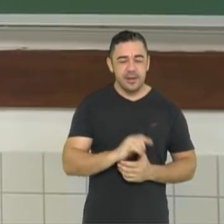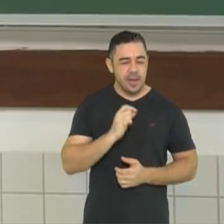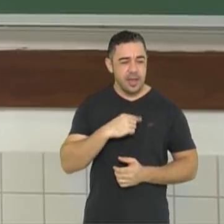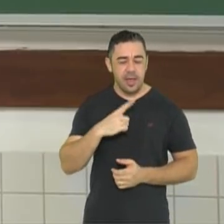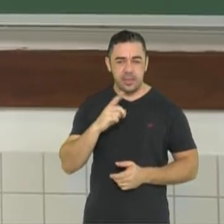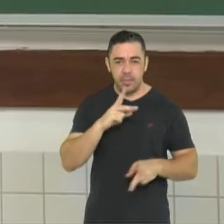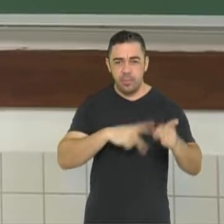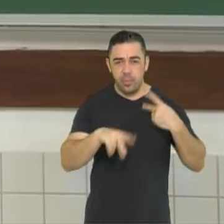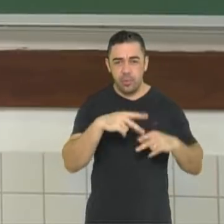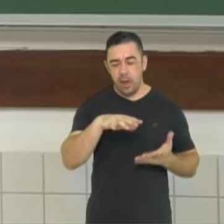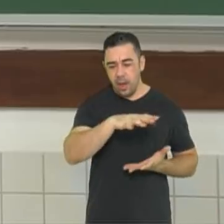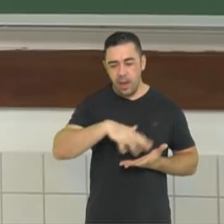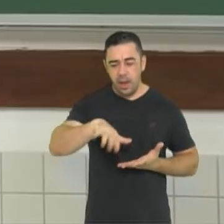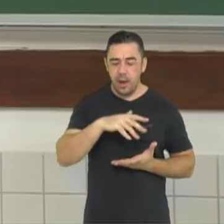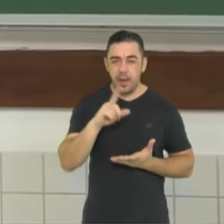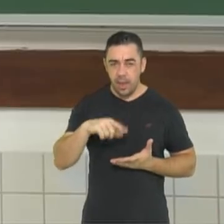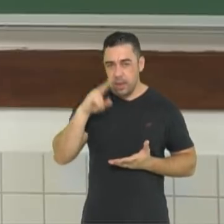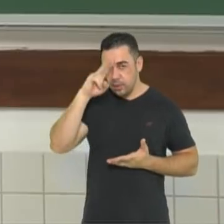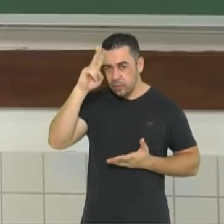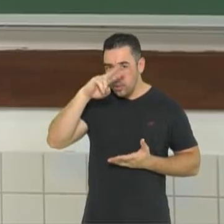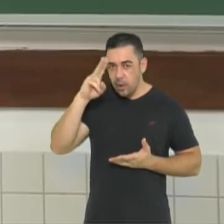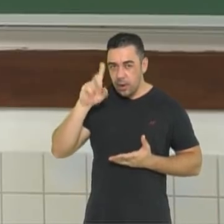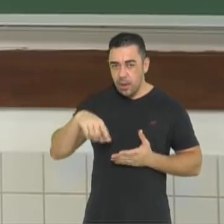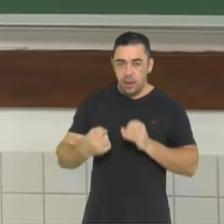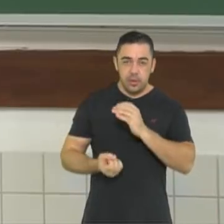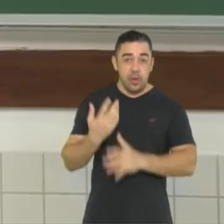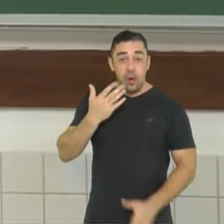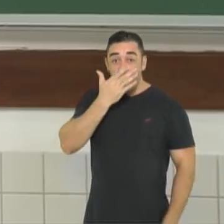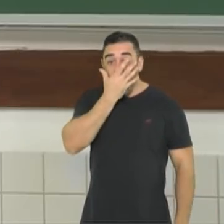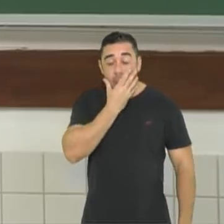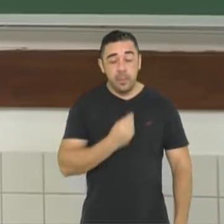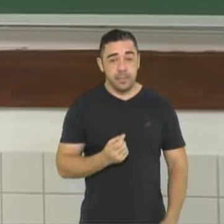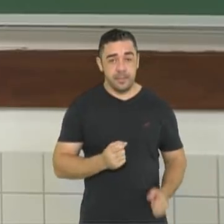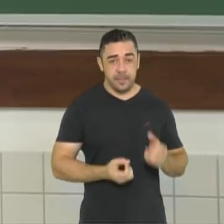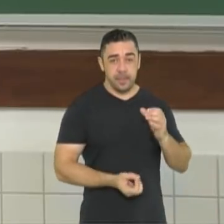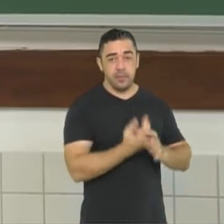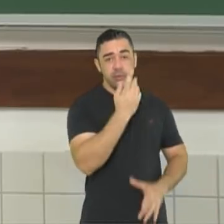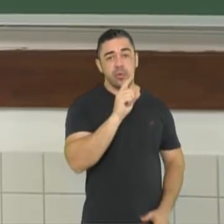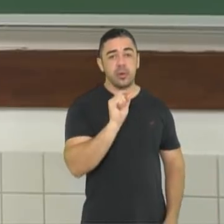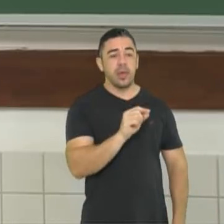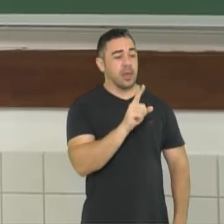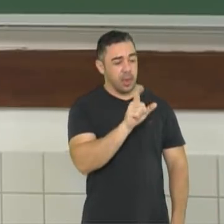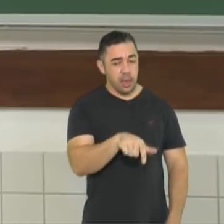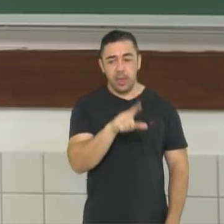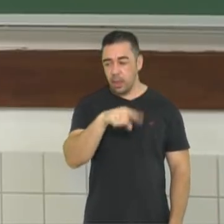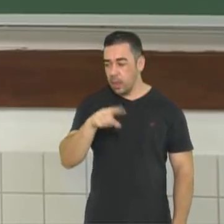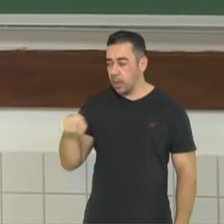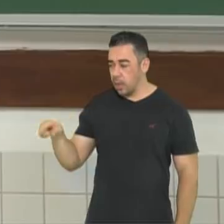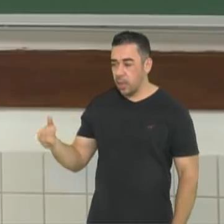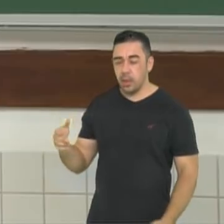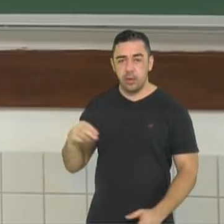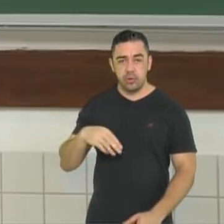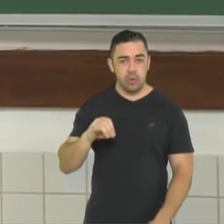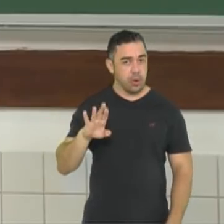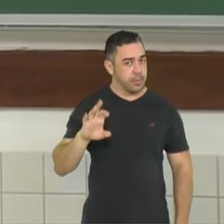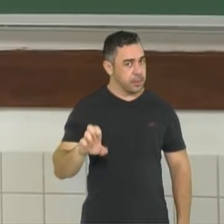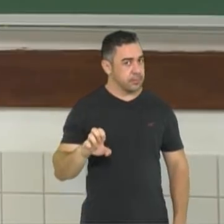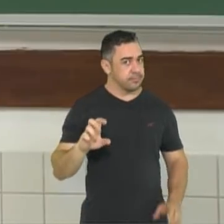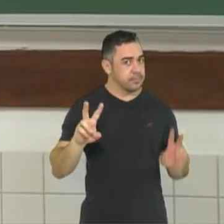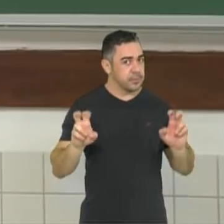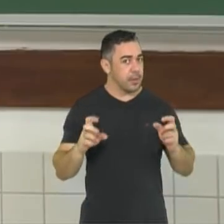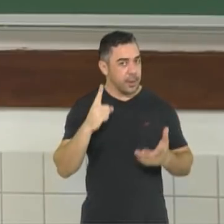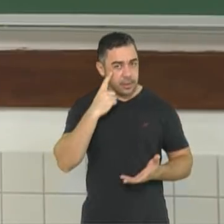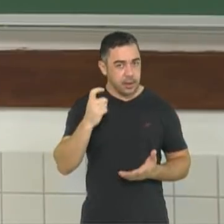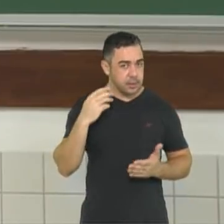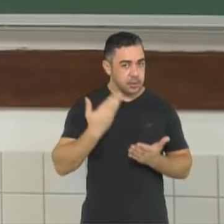própria população, da própria história. O homem inventou quem é nobre e quem não é nobre. Mais um tema interessante para